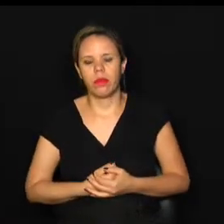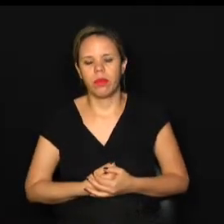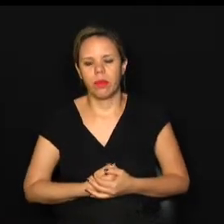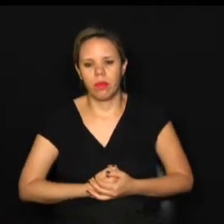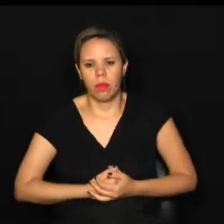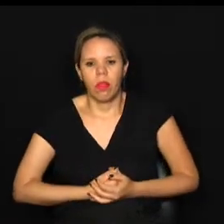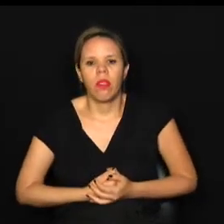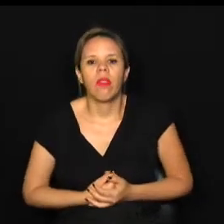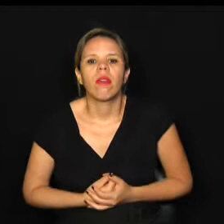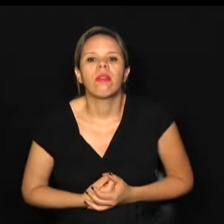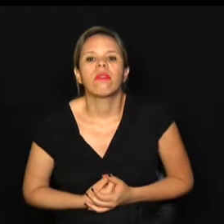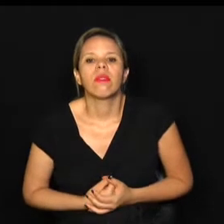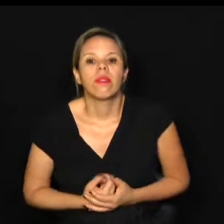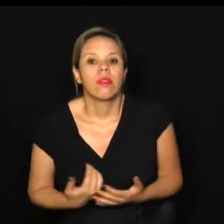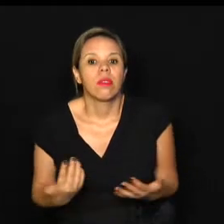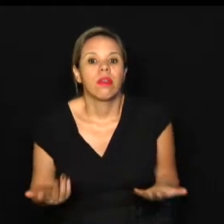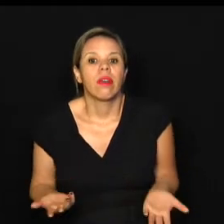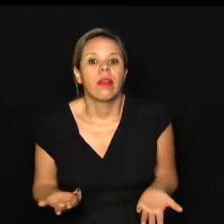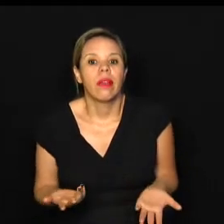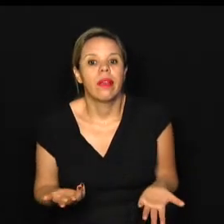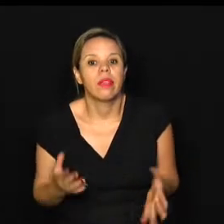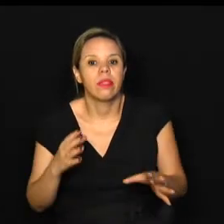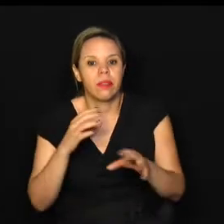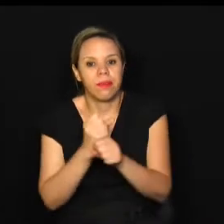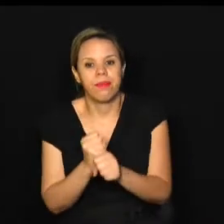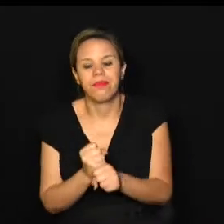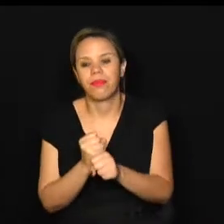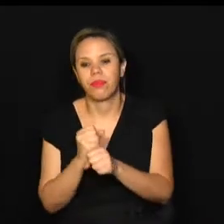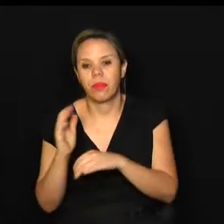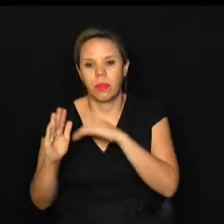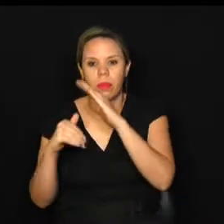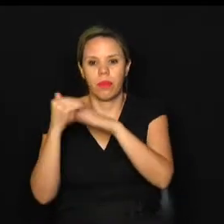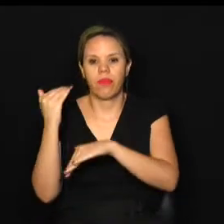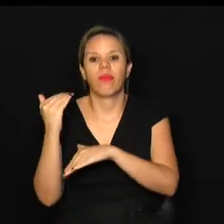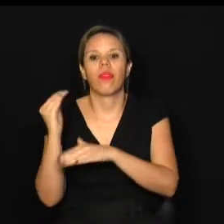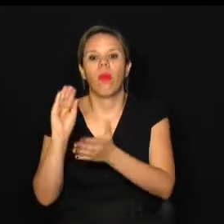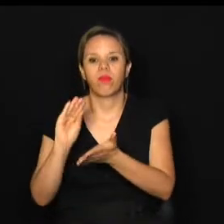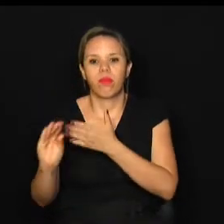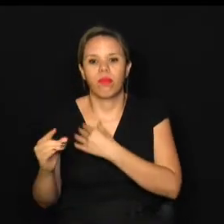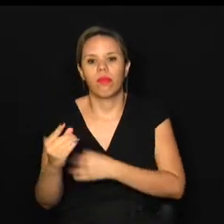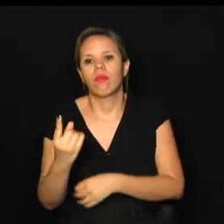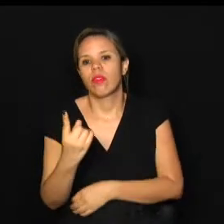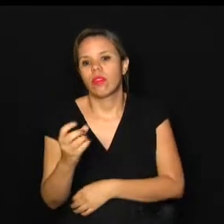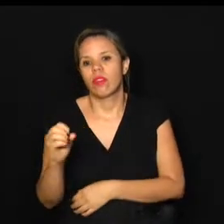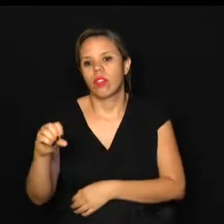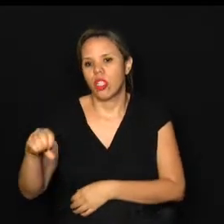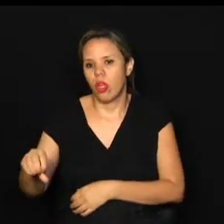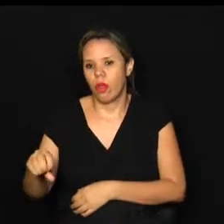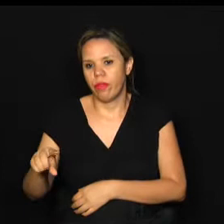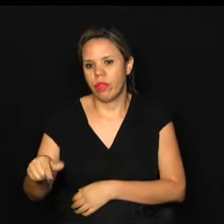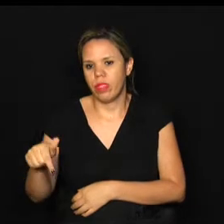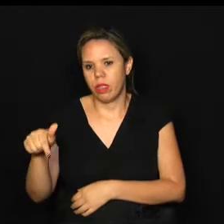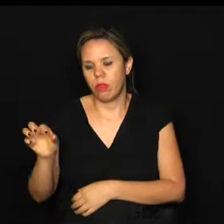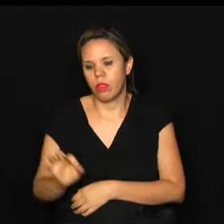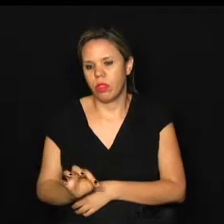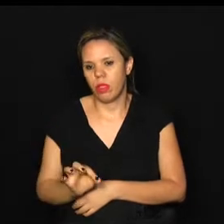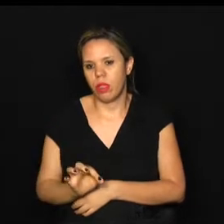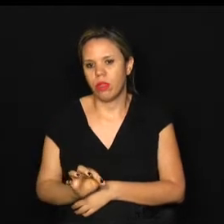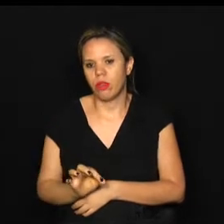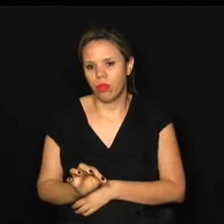amortização. Então, o total empenhado ultrapassou já o orçamento em 9,7%. Do total